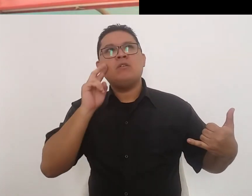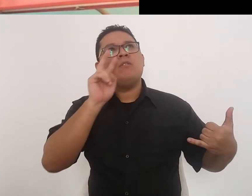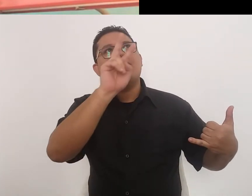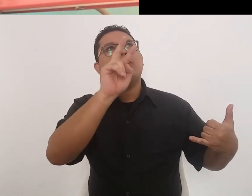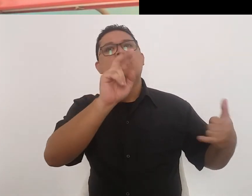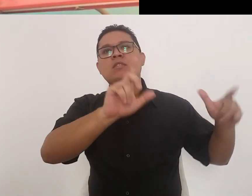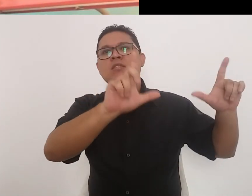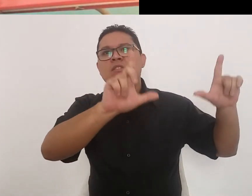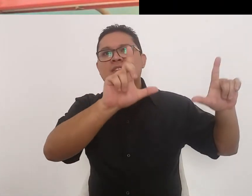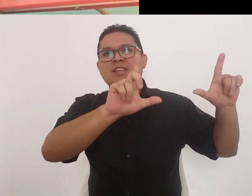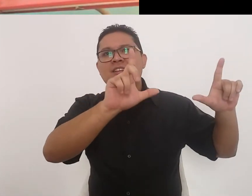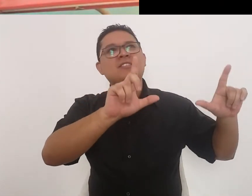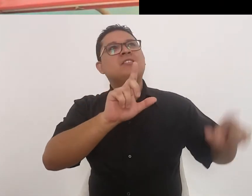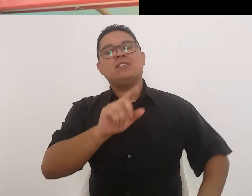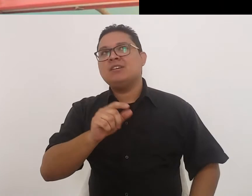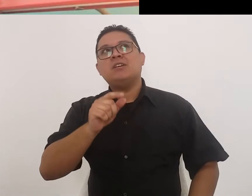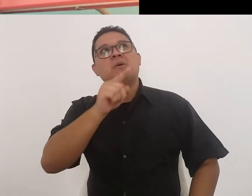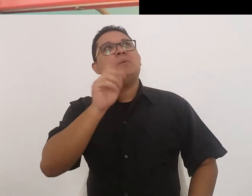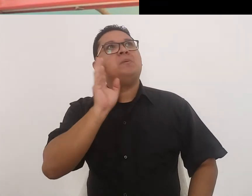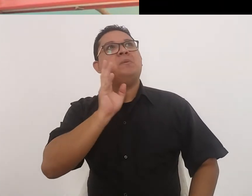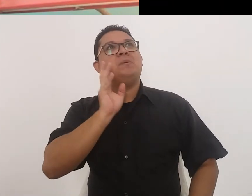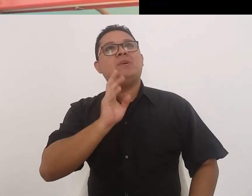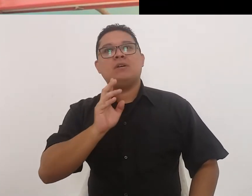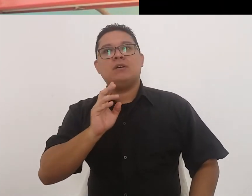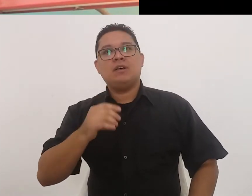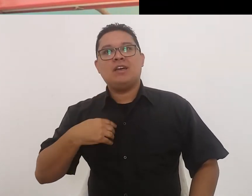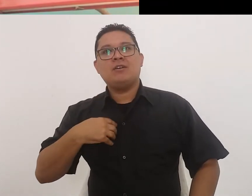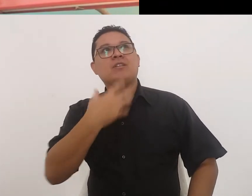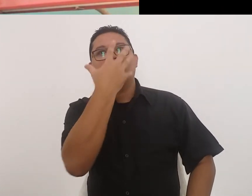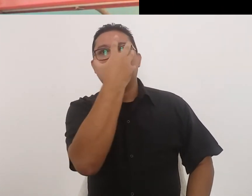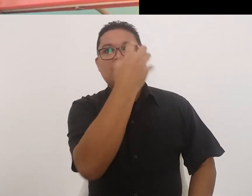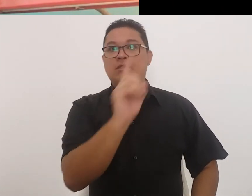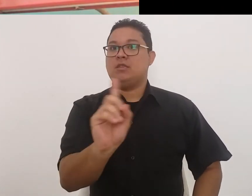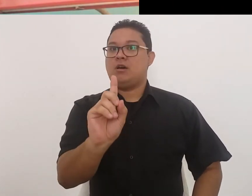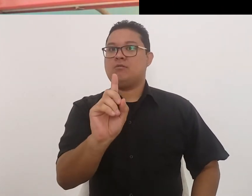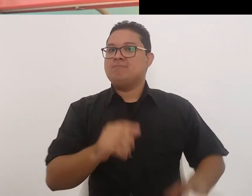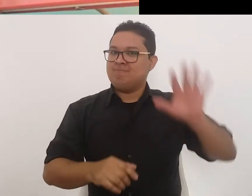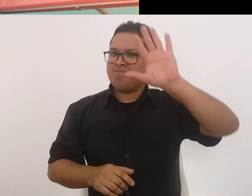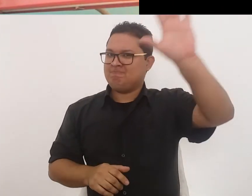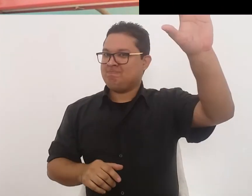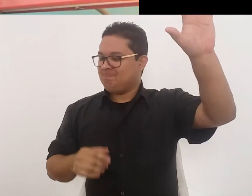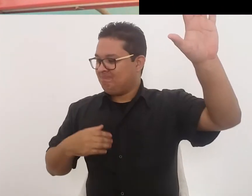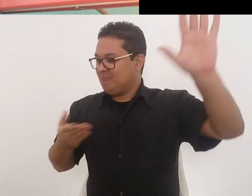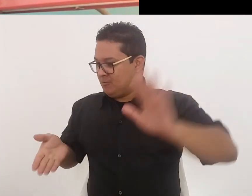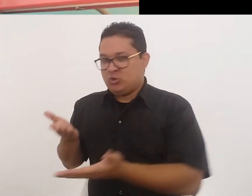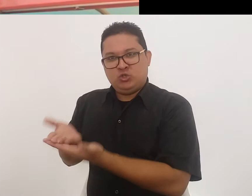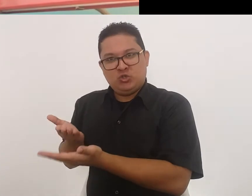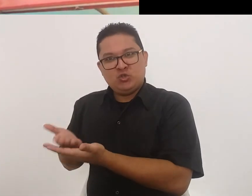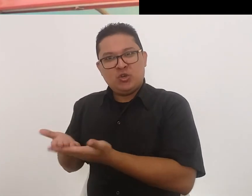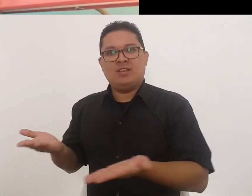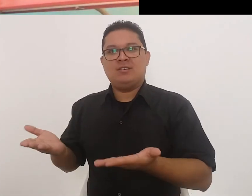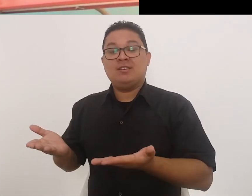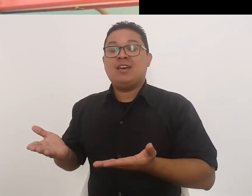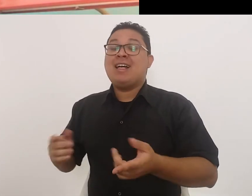para dar um descansinho, para você ir no banheiro, beber uma água, tomar um café, ou